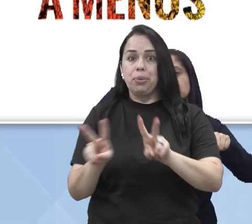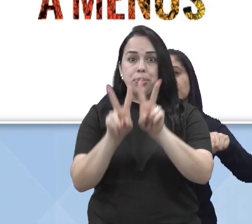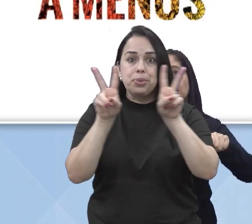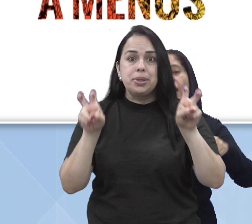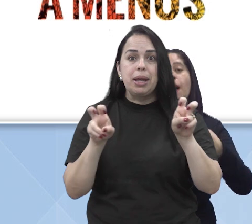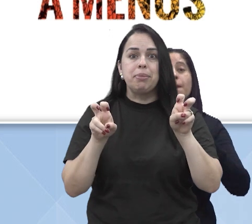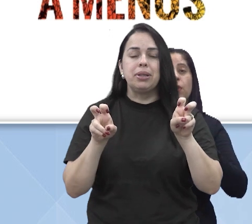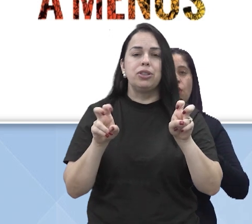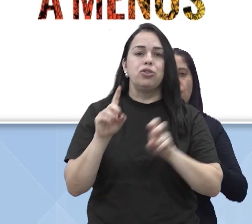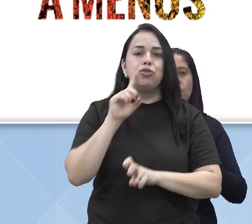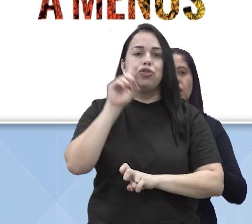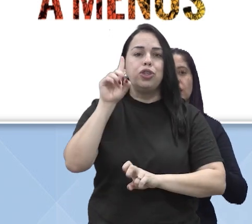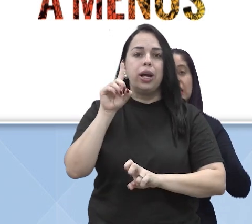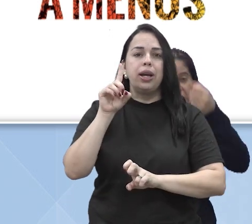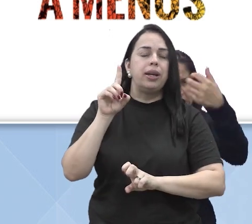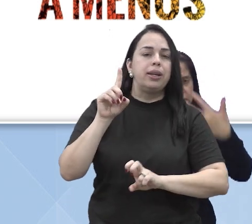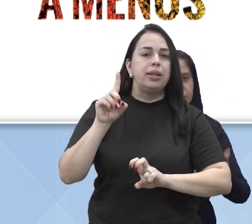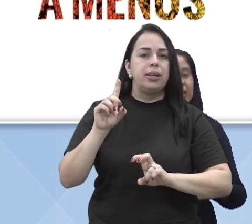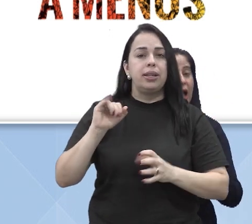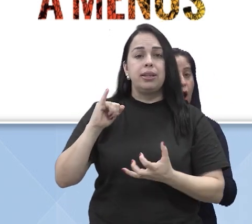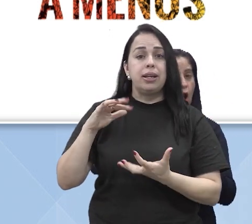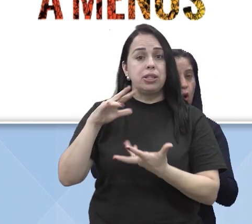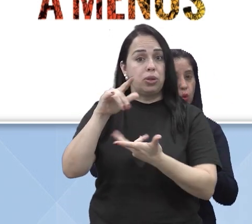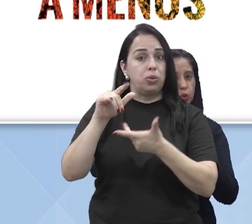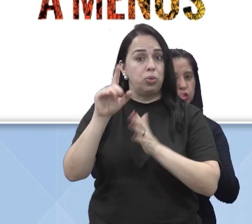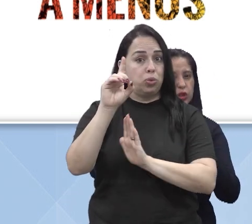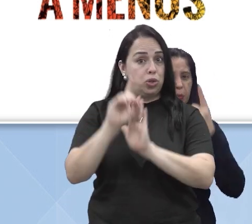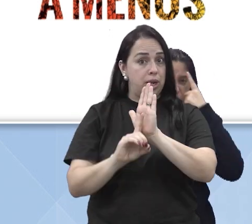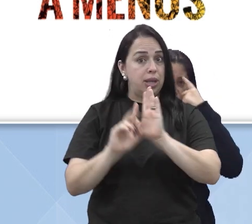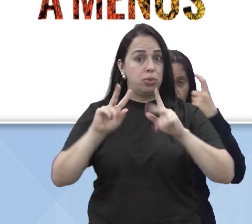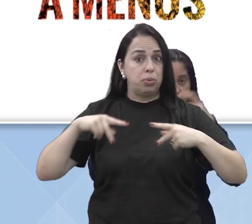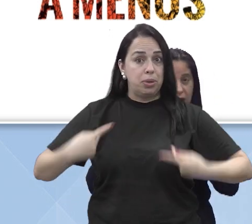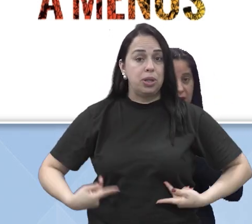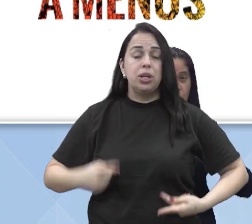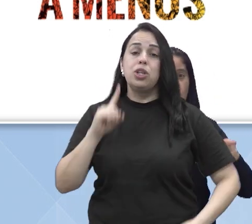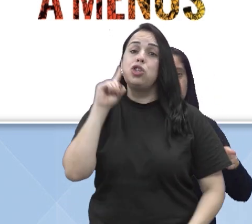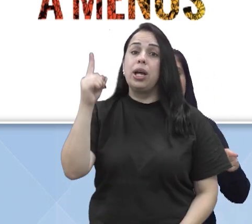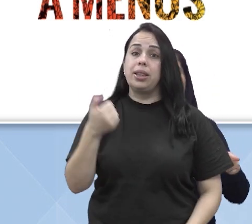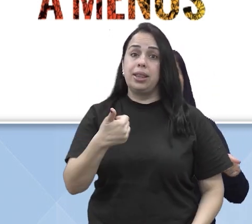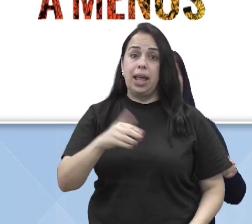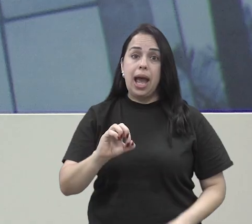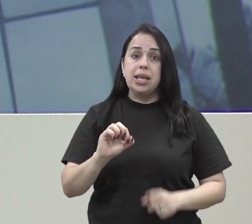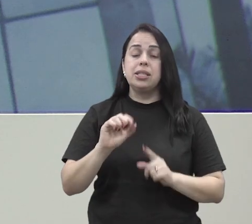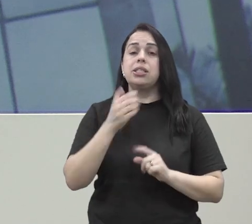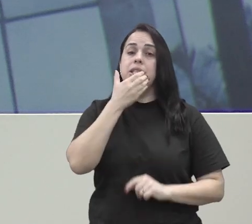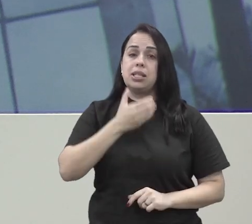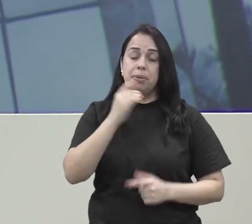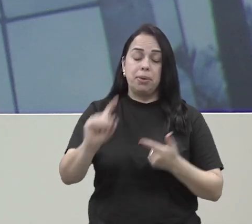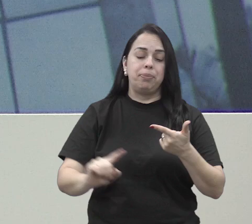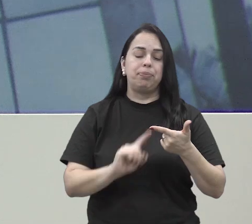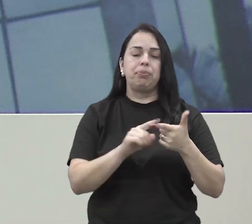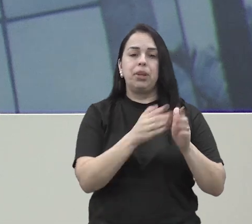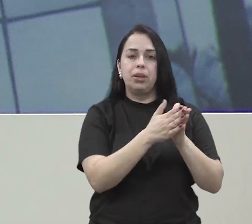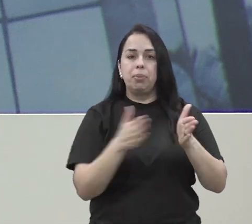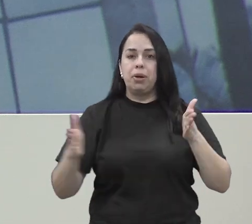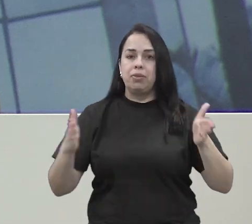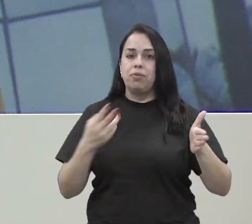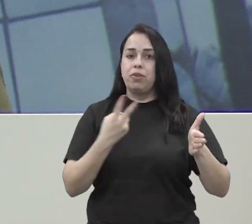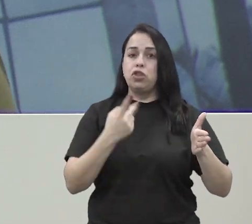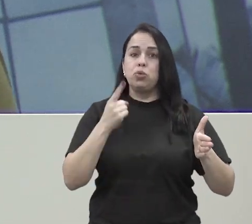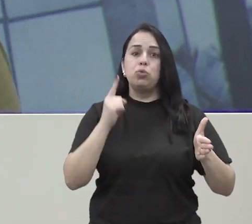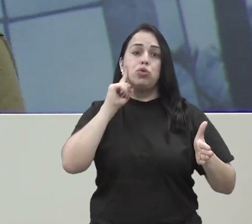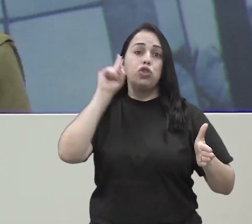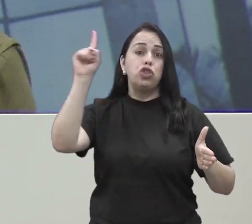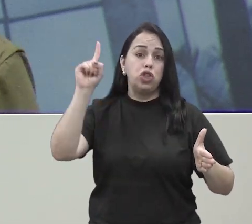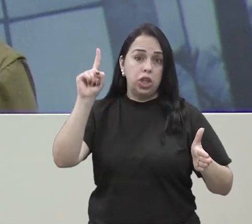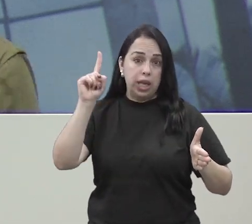abordaram temas como o Dia Internacional dos Direitos Humanos, celebrado no dia 10 de dezembro, os 21 dias de ativismo pelo